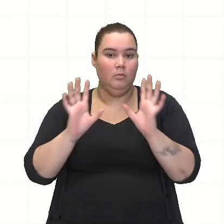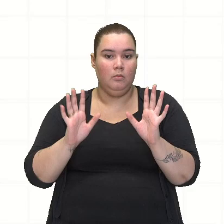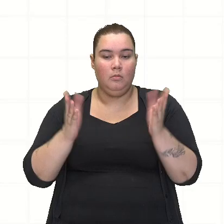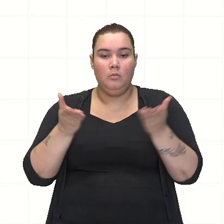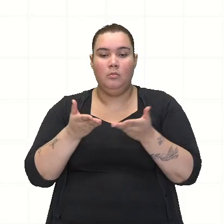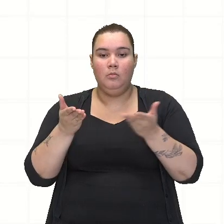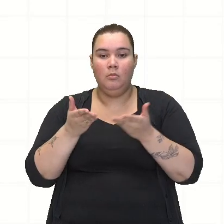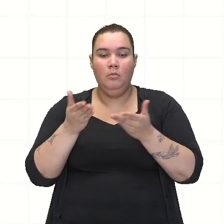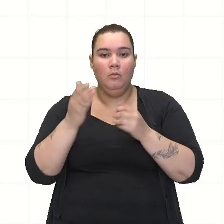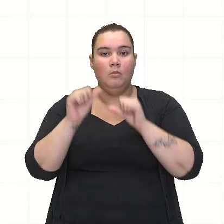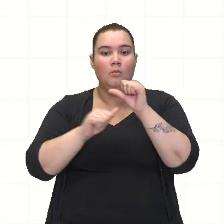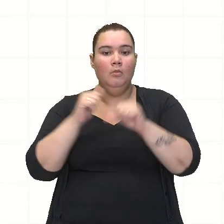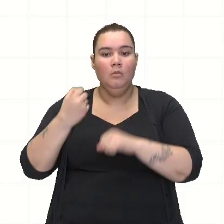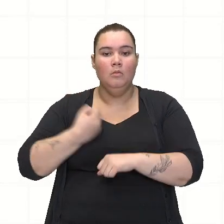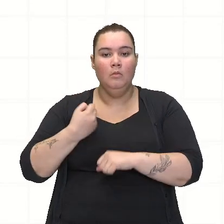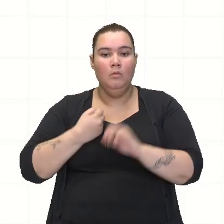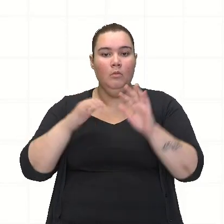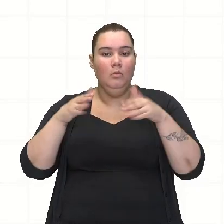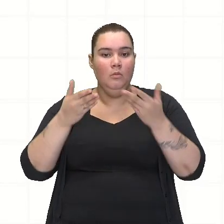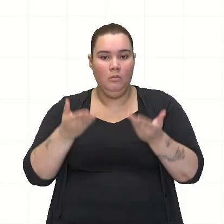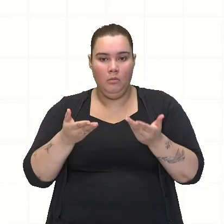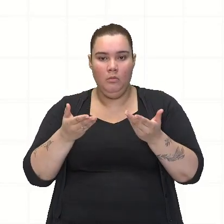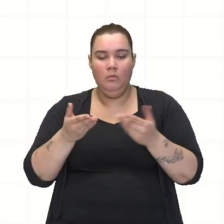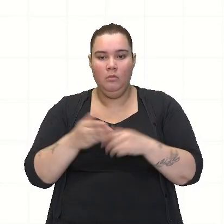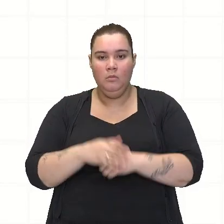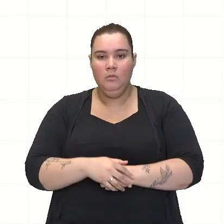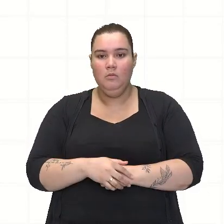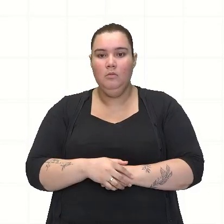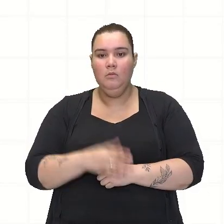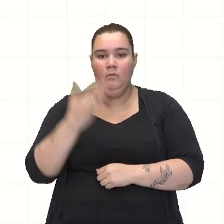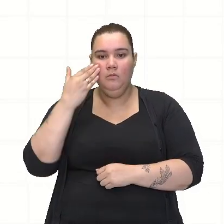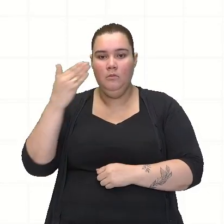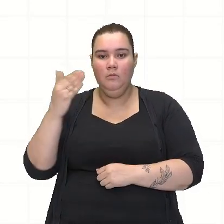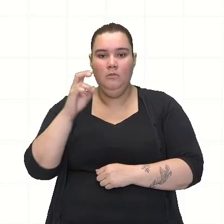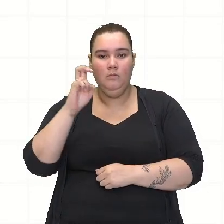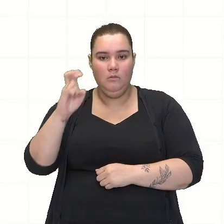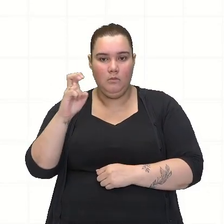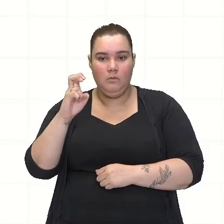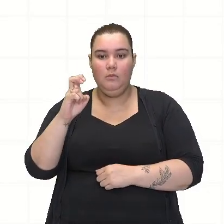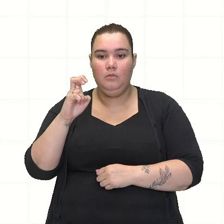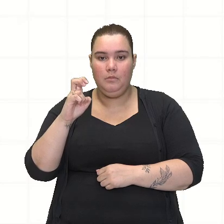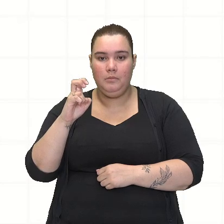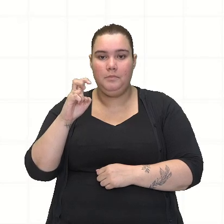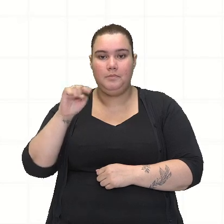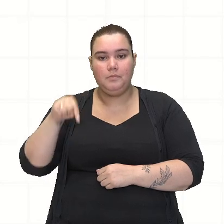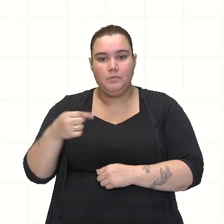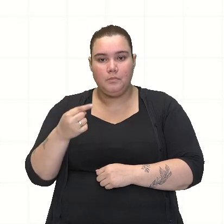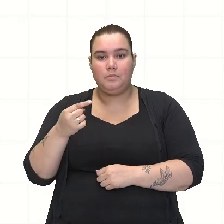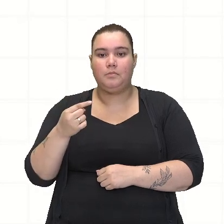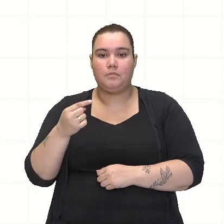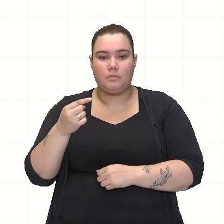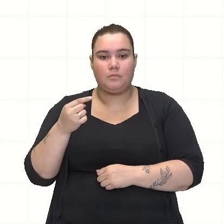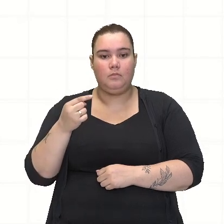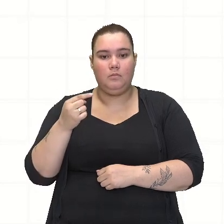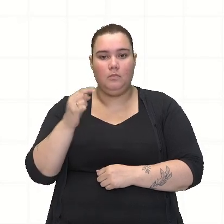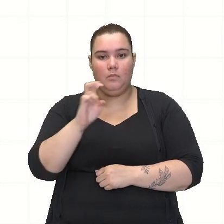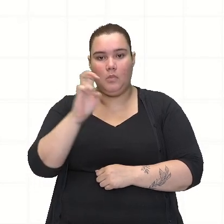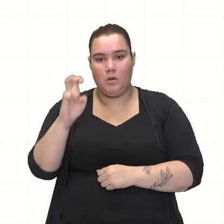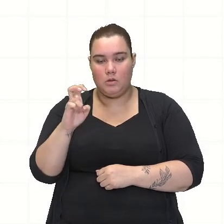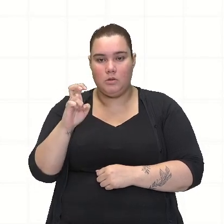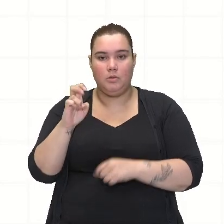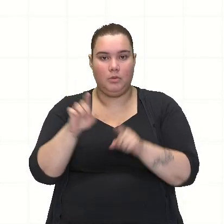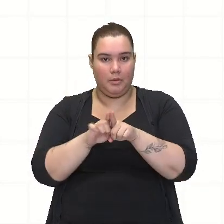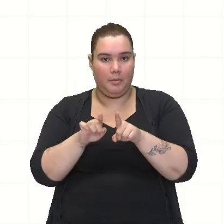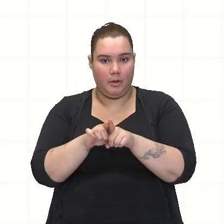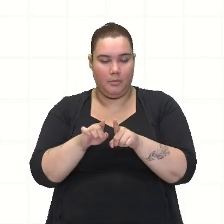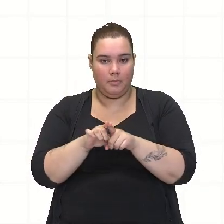qual foi o ponto que ele ficou? Ele foi para o ponto 5 e para o ponto 5.